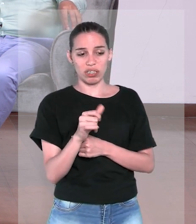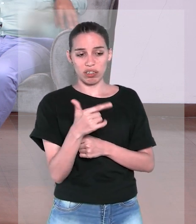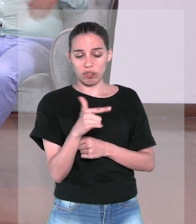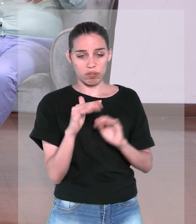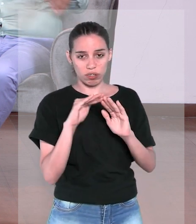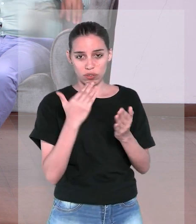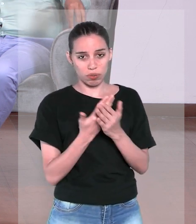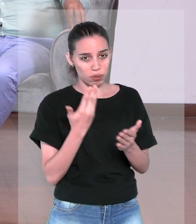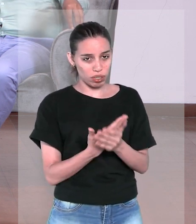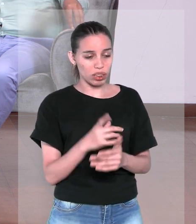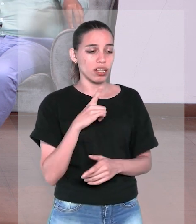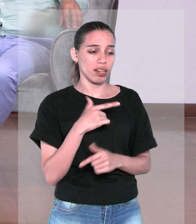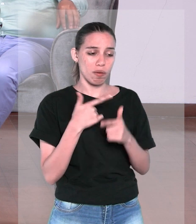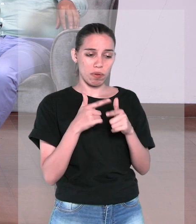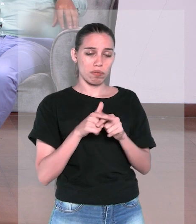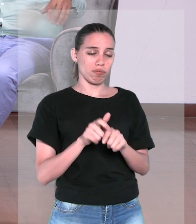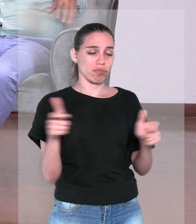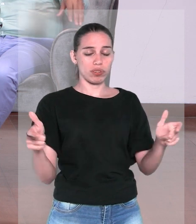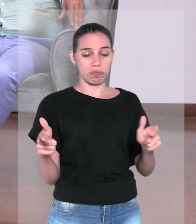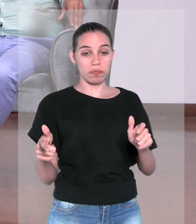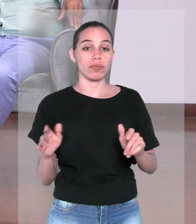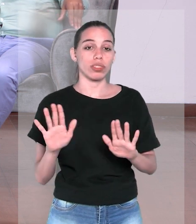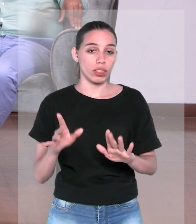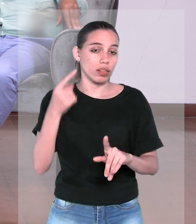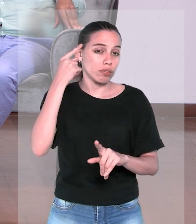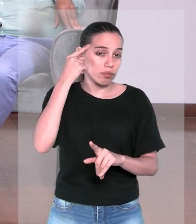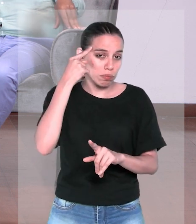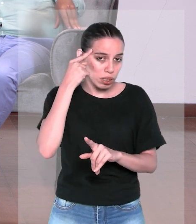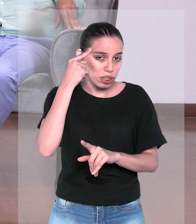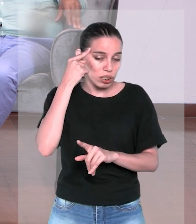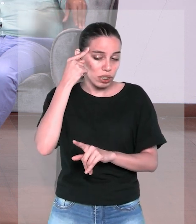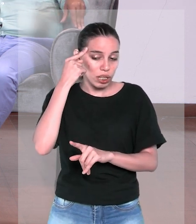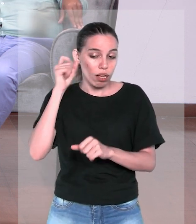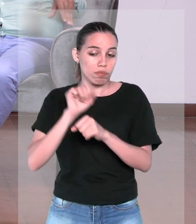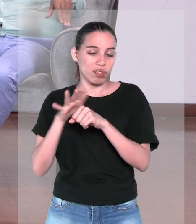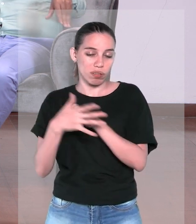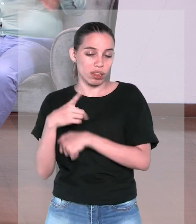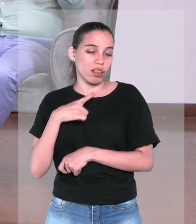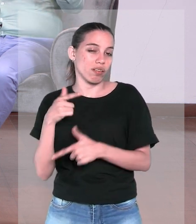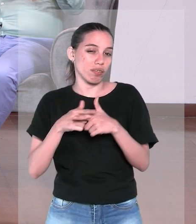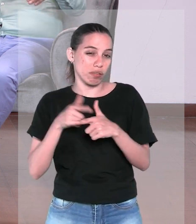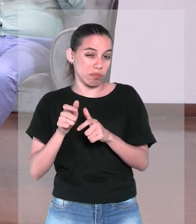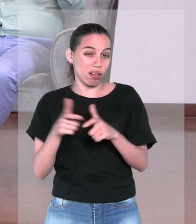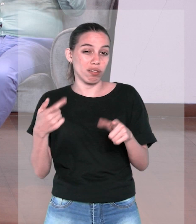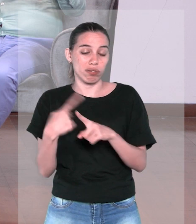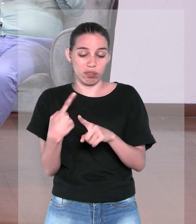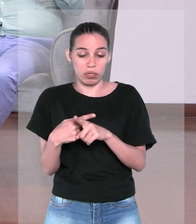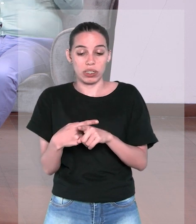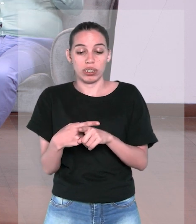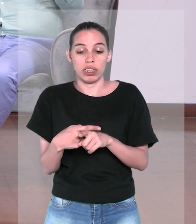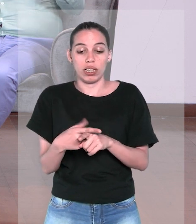adolescentes. No seu processo histórico, nós vimos muitas falhas, mas, ao mesmo tempo, nós entendemos